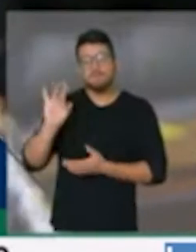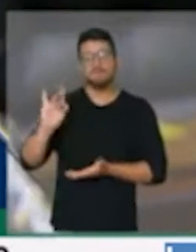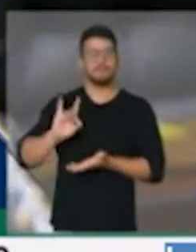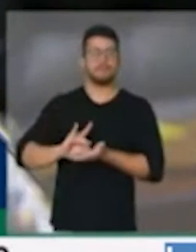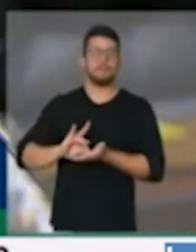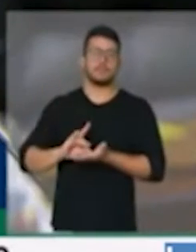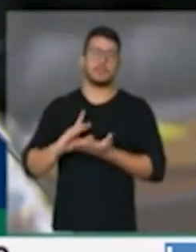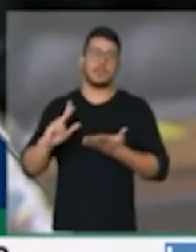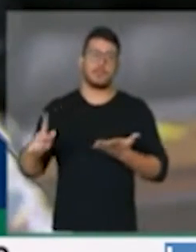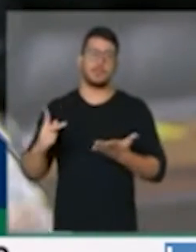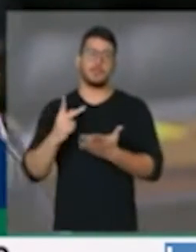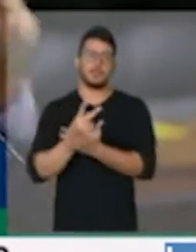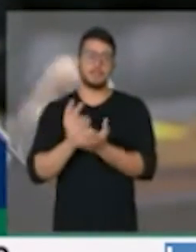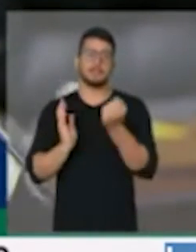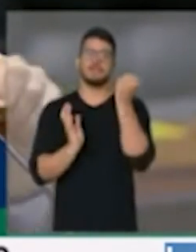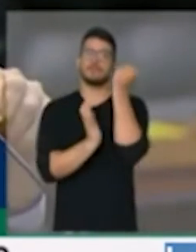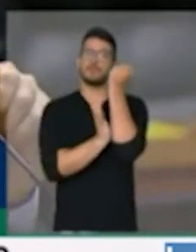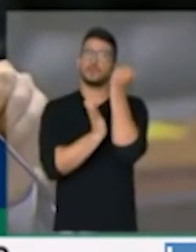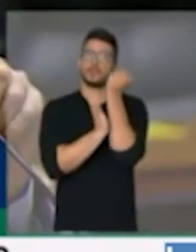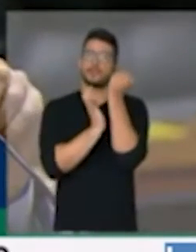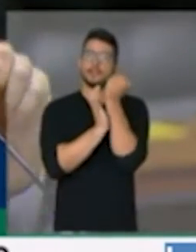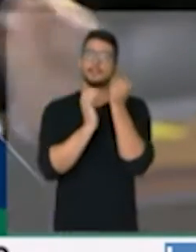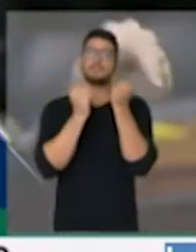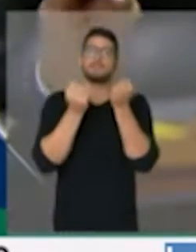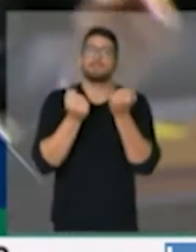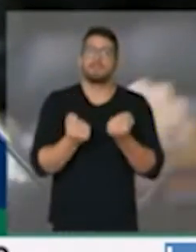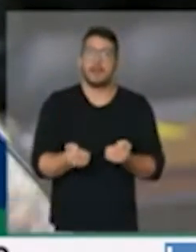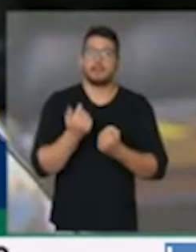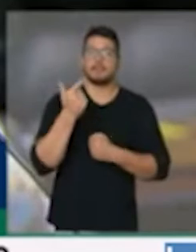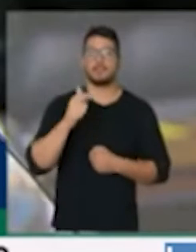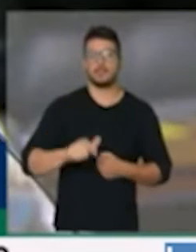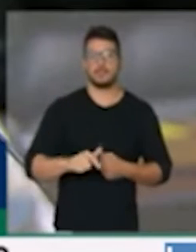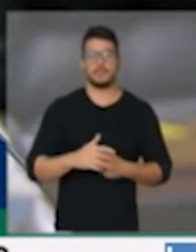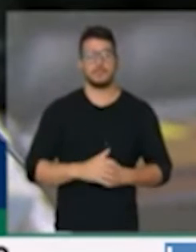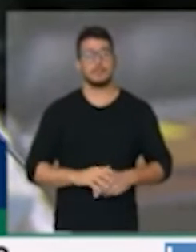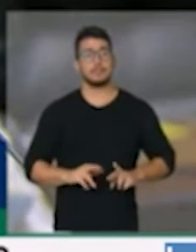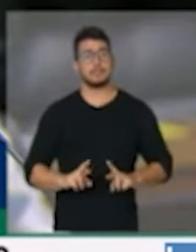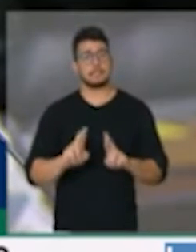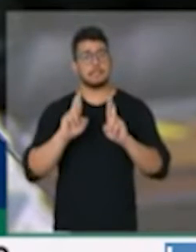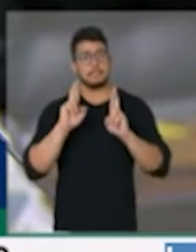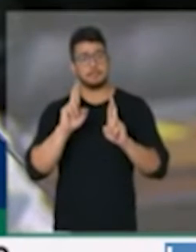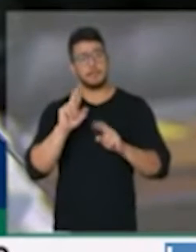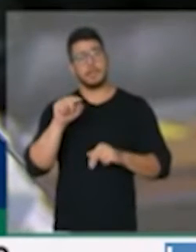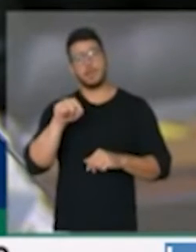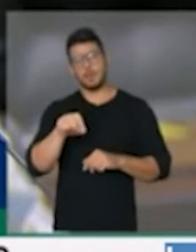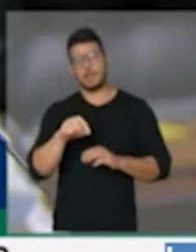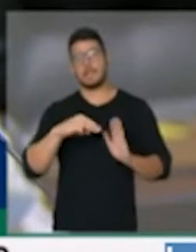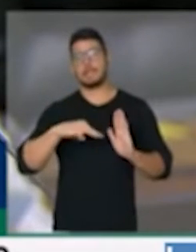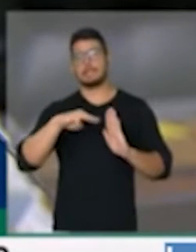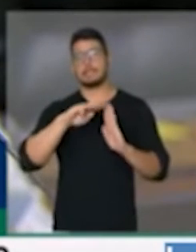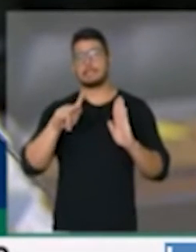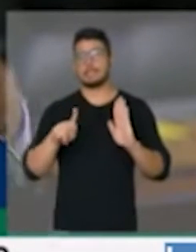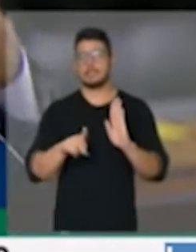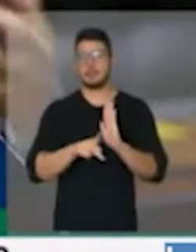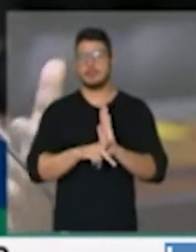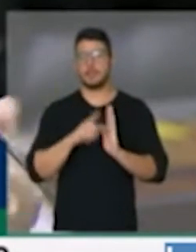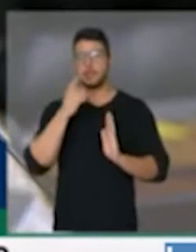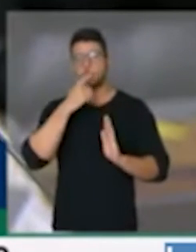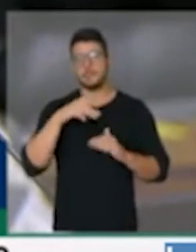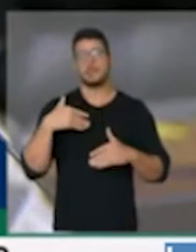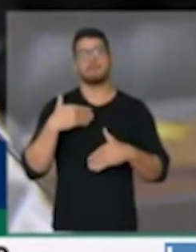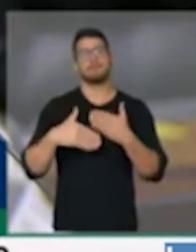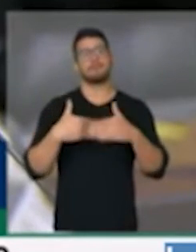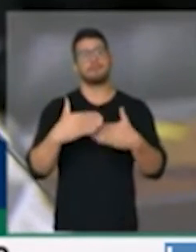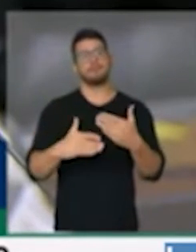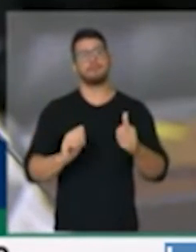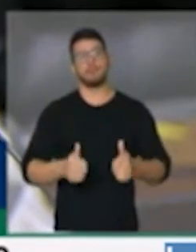o seu poder. Vamos torcer para que esta iniciativa, para que esta medida